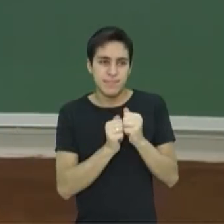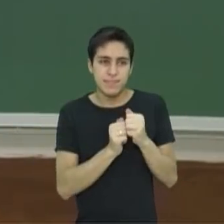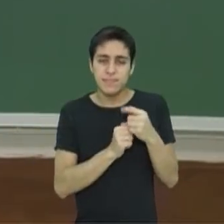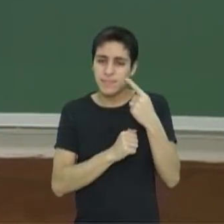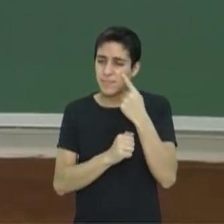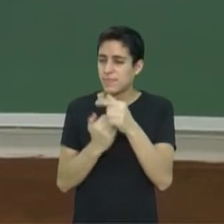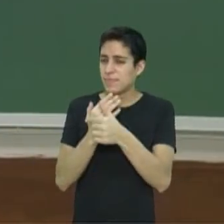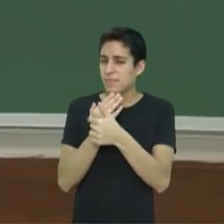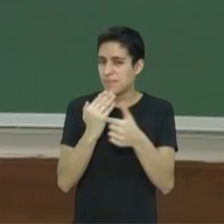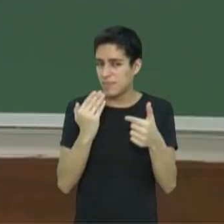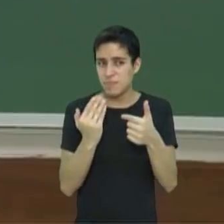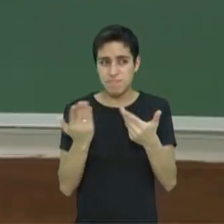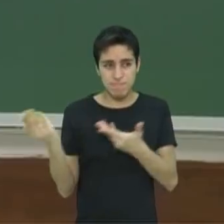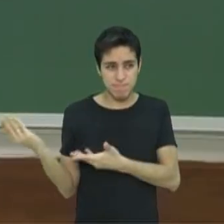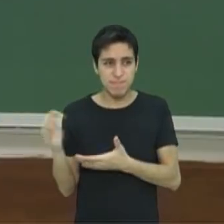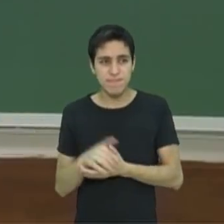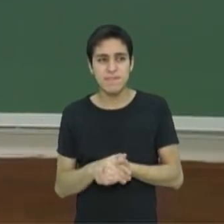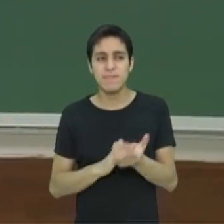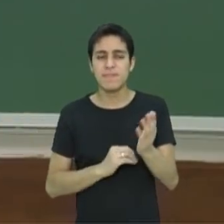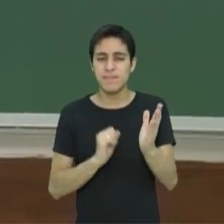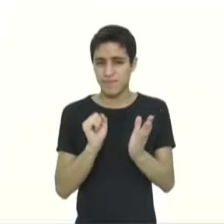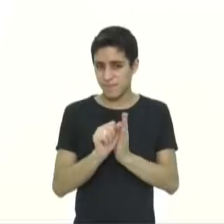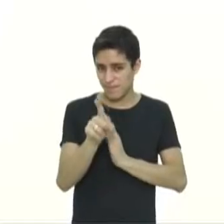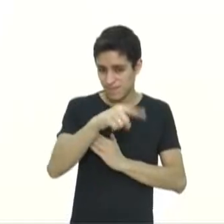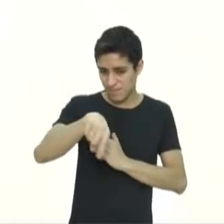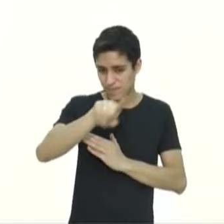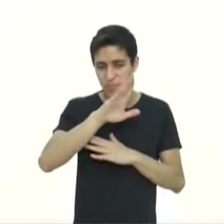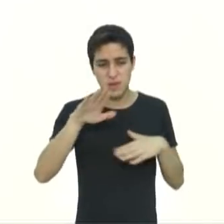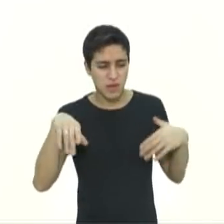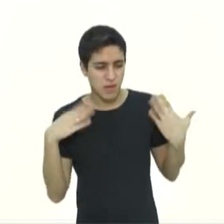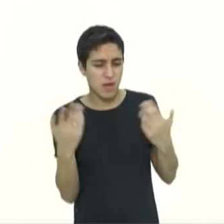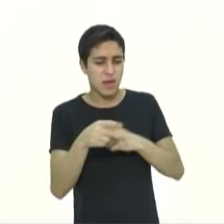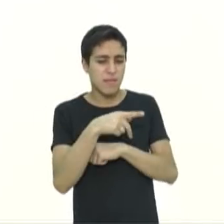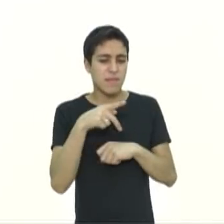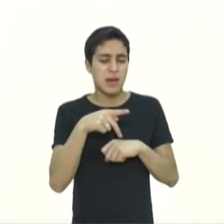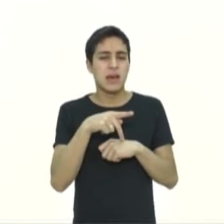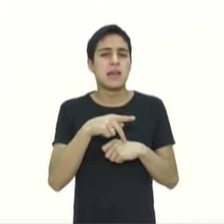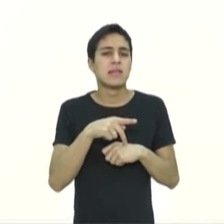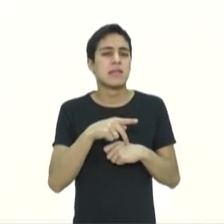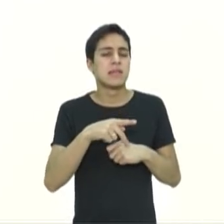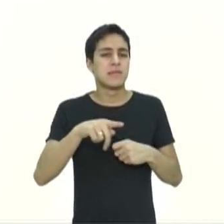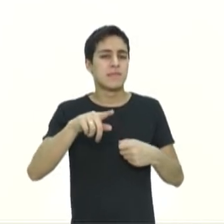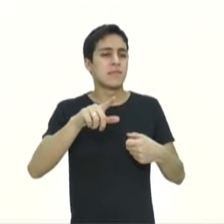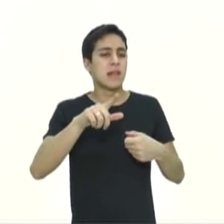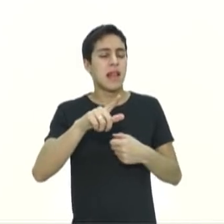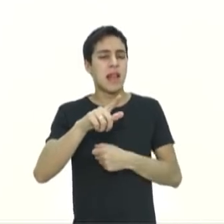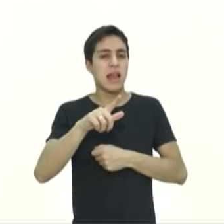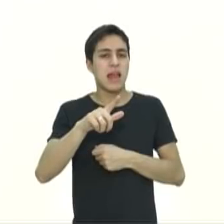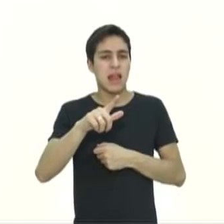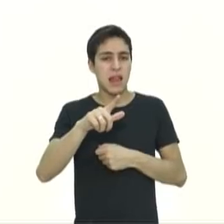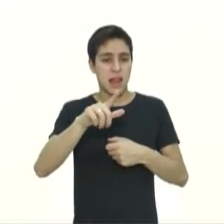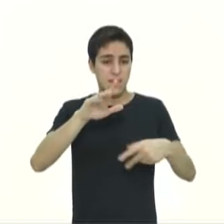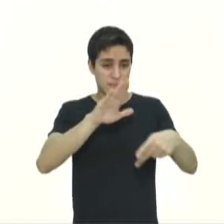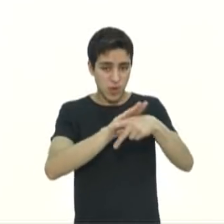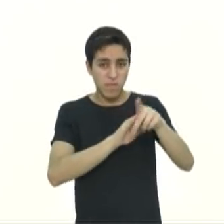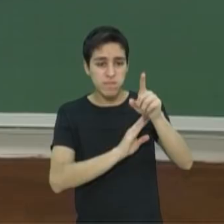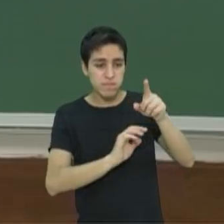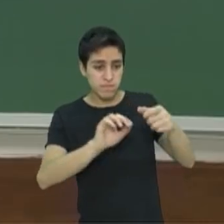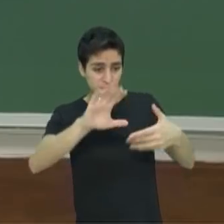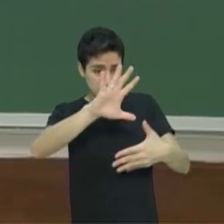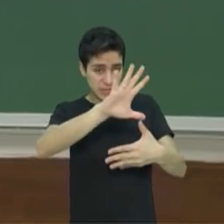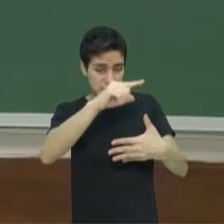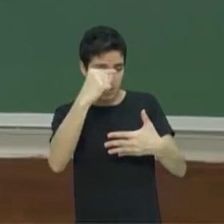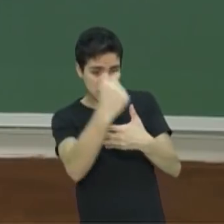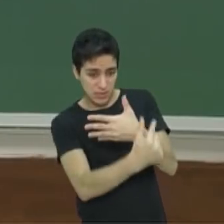Eric Hobsbawm eu trouxe para vocês e eu pergunto para vocês: qual país latino-americano teve sua independência influenciada diretamente